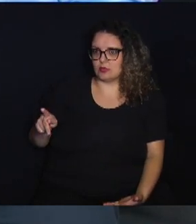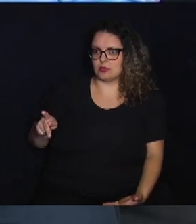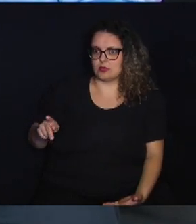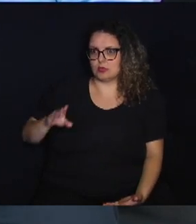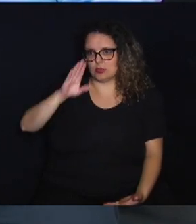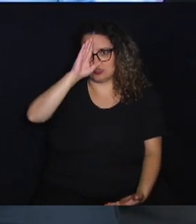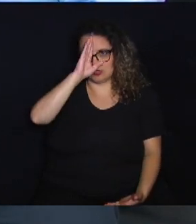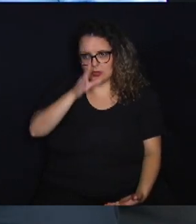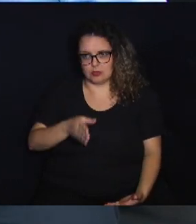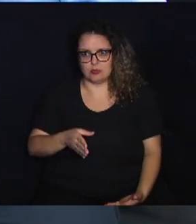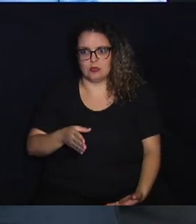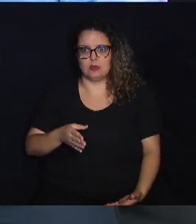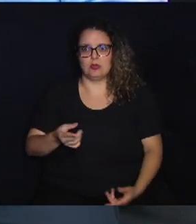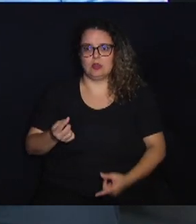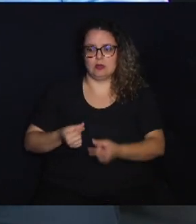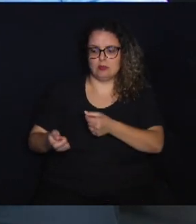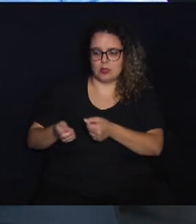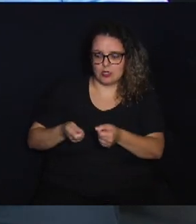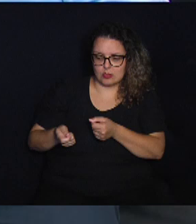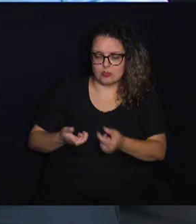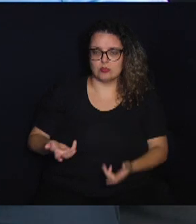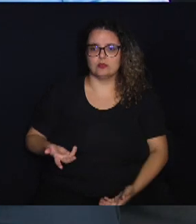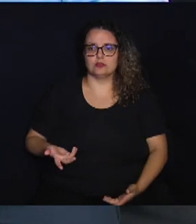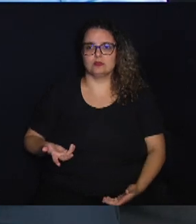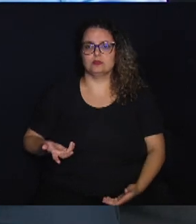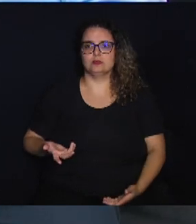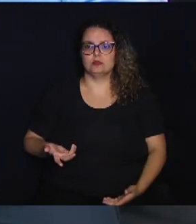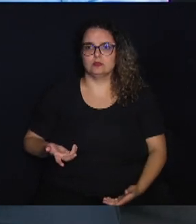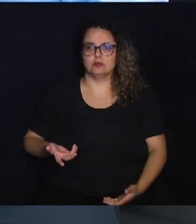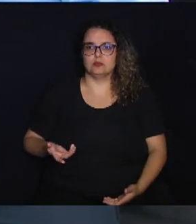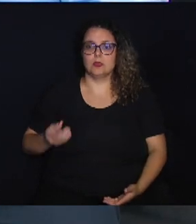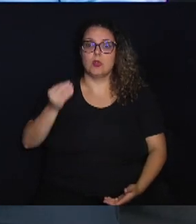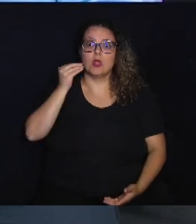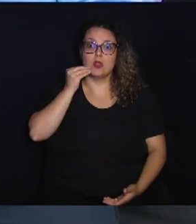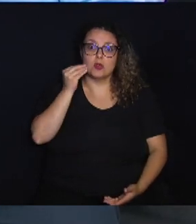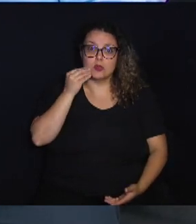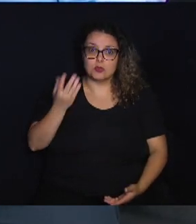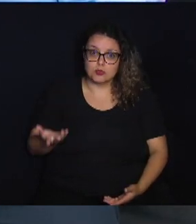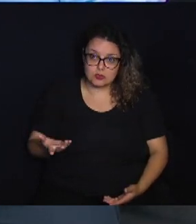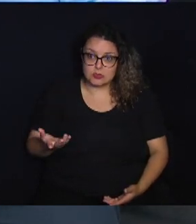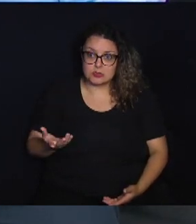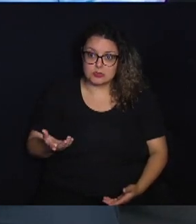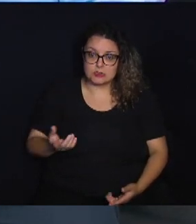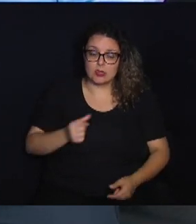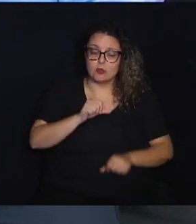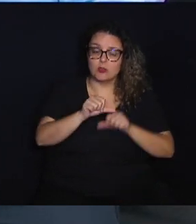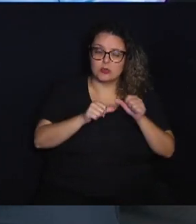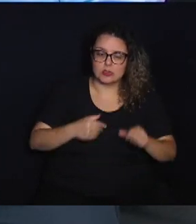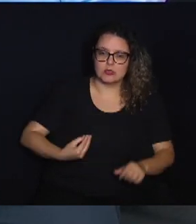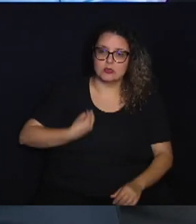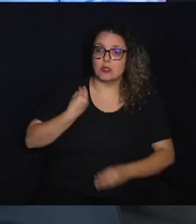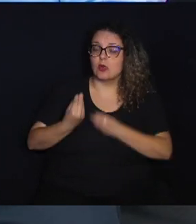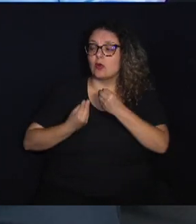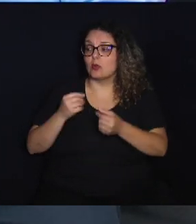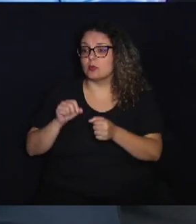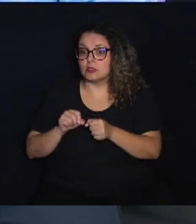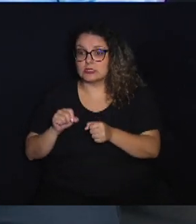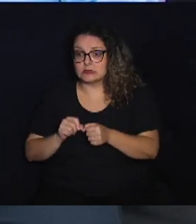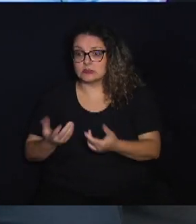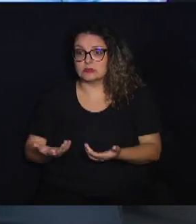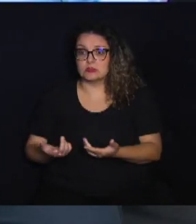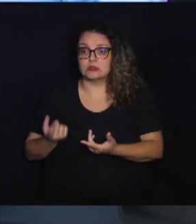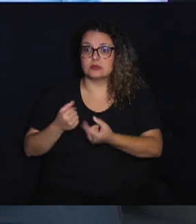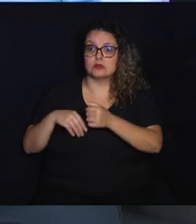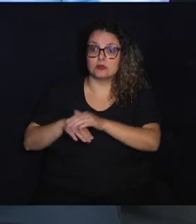principais, assim, né, de economizar dinheiro, de tentar sair do vermelho, o que a pessoa tem que fazer? Ela tem que guardar uma